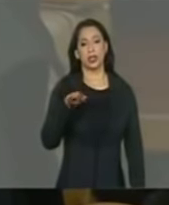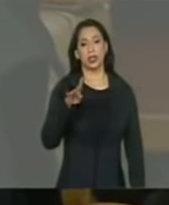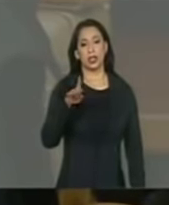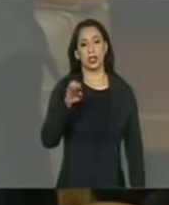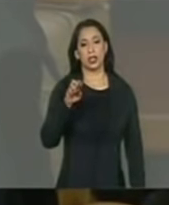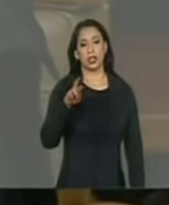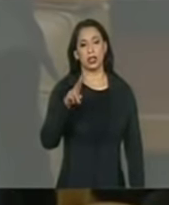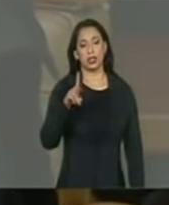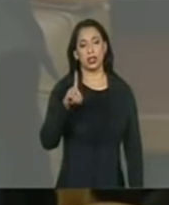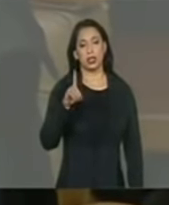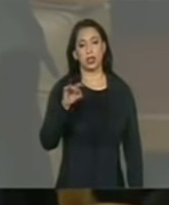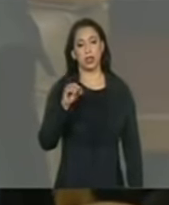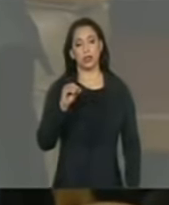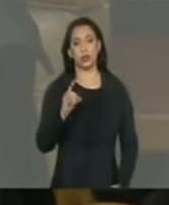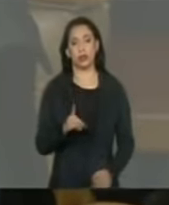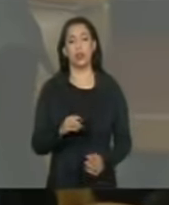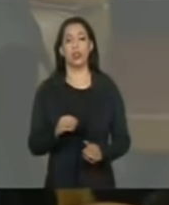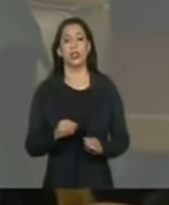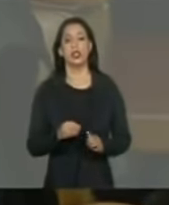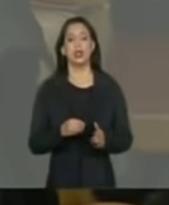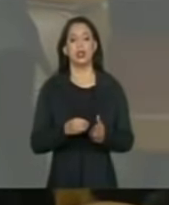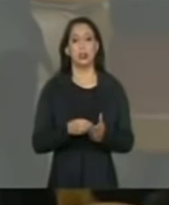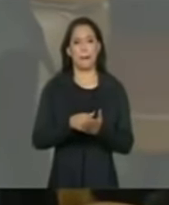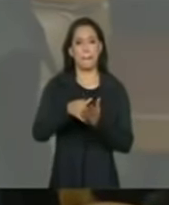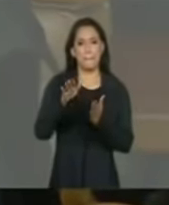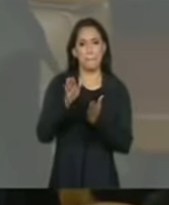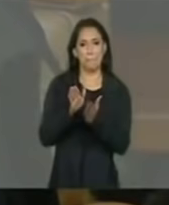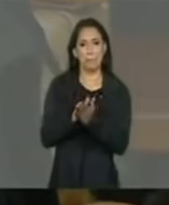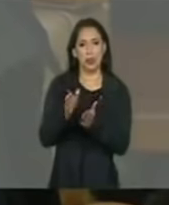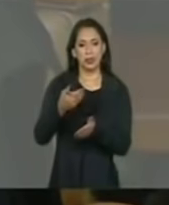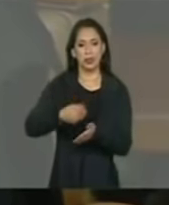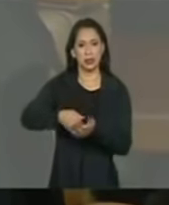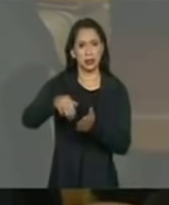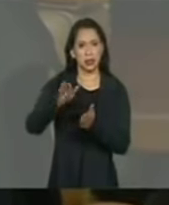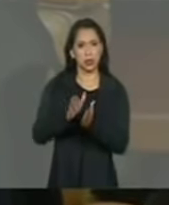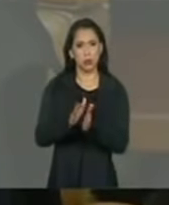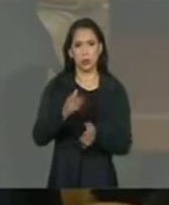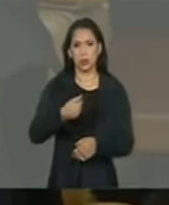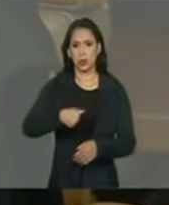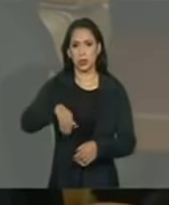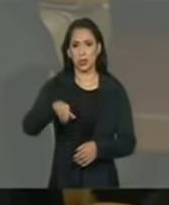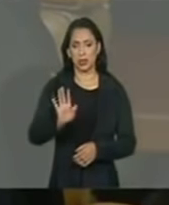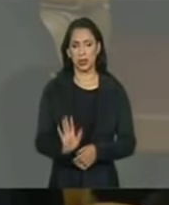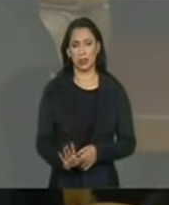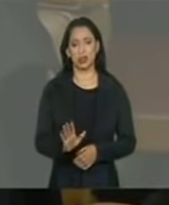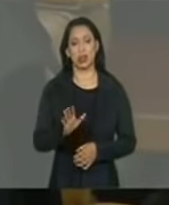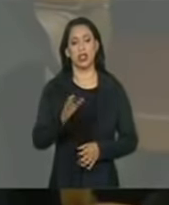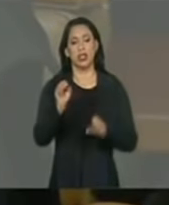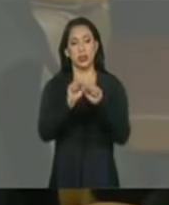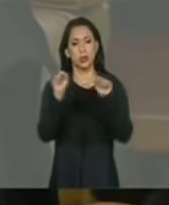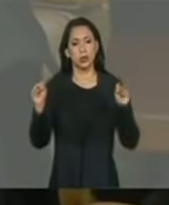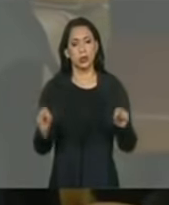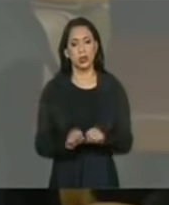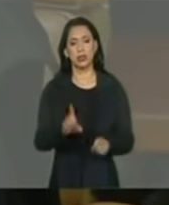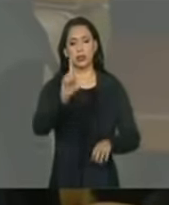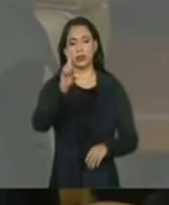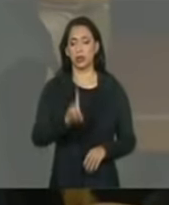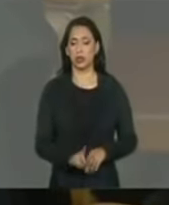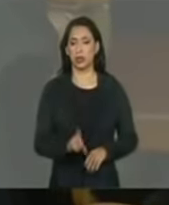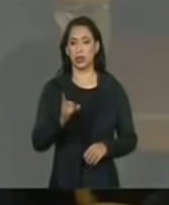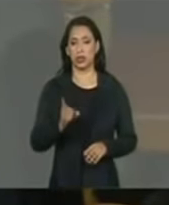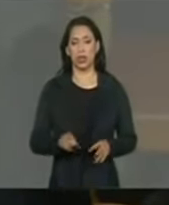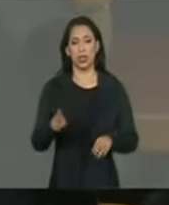militar decidiram banir o verbo é esse band semelhante regra jurídica o sistema de direito positivo nacional